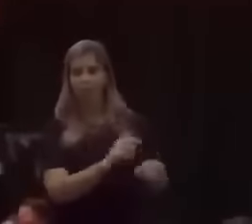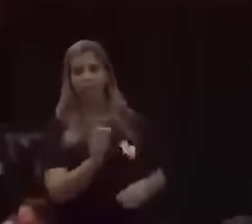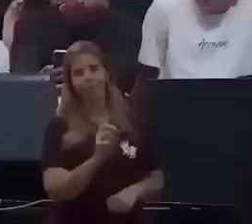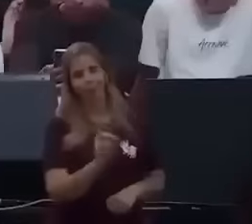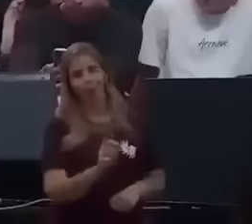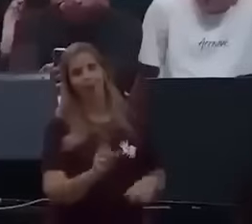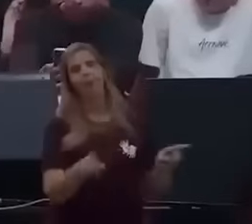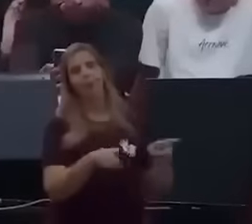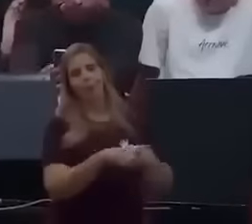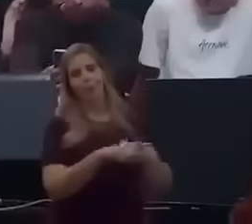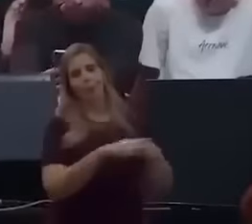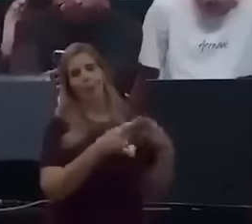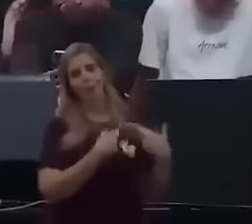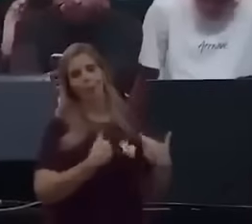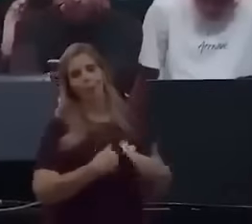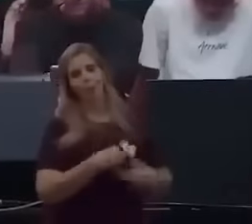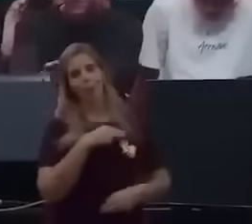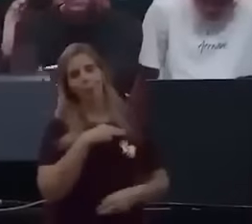ministério de Pedro.